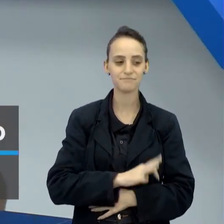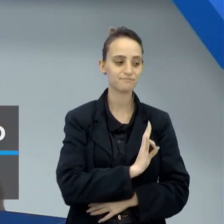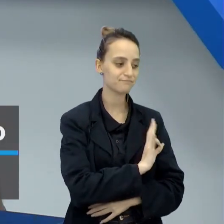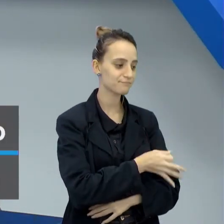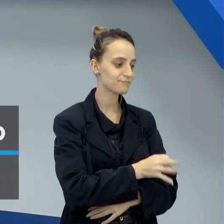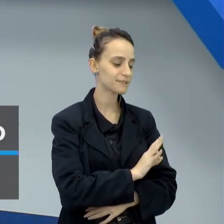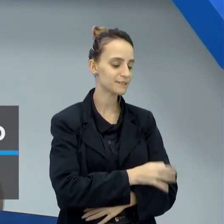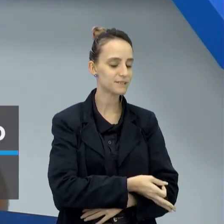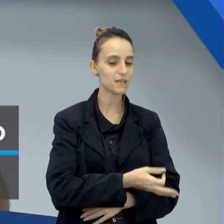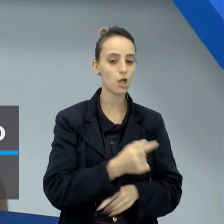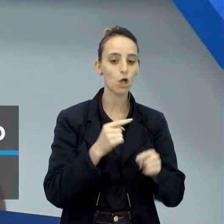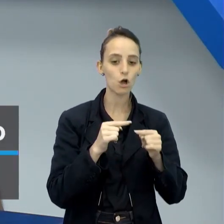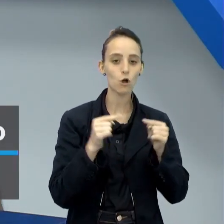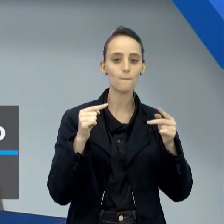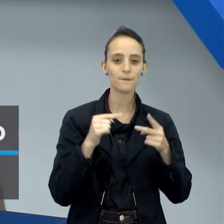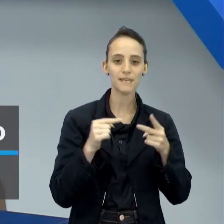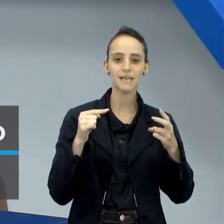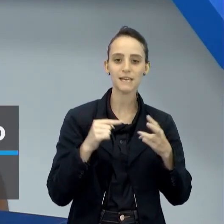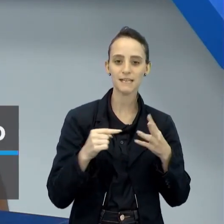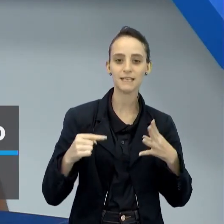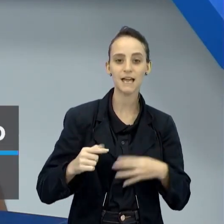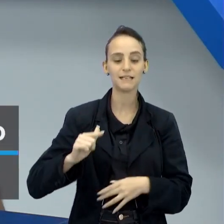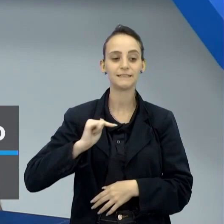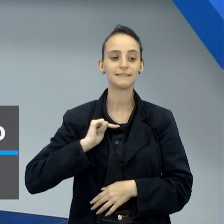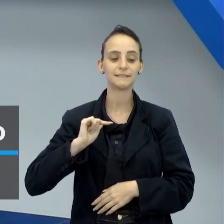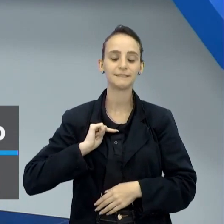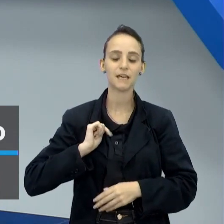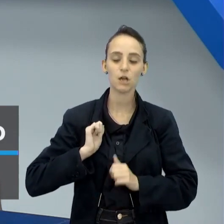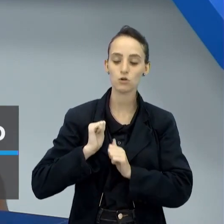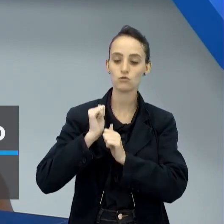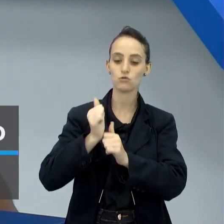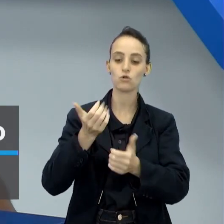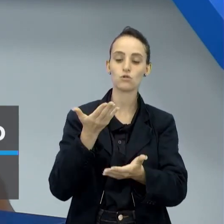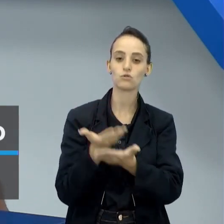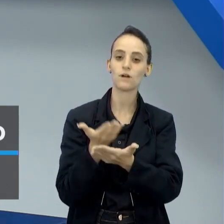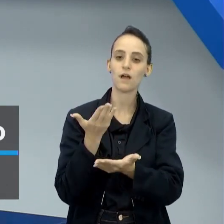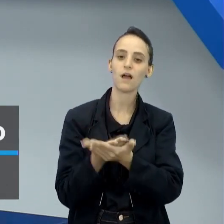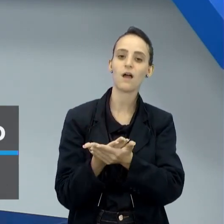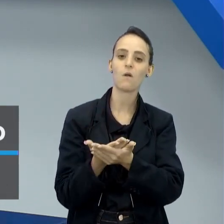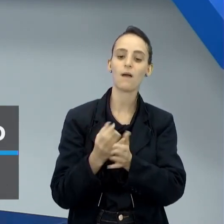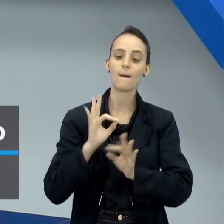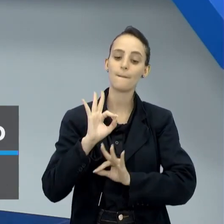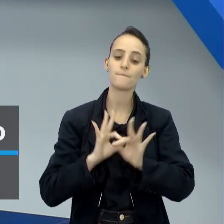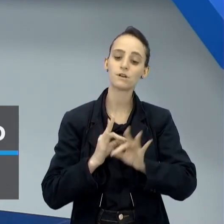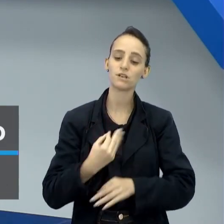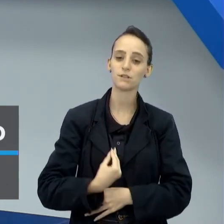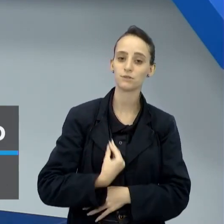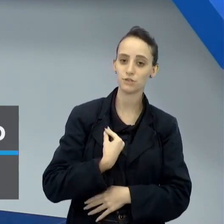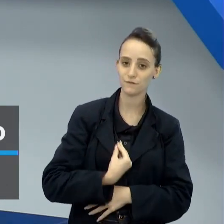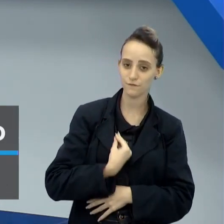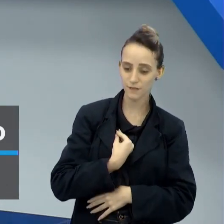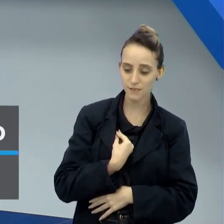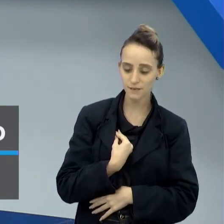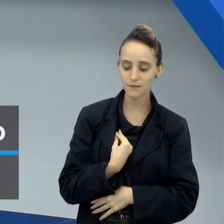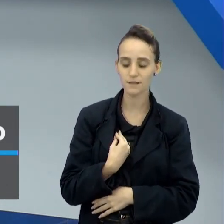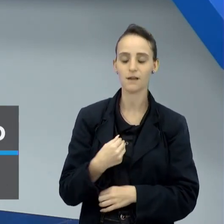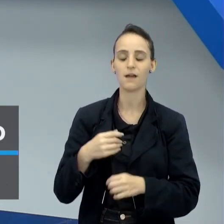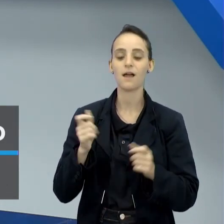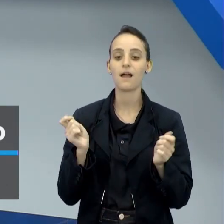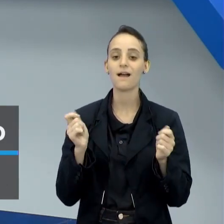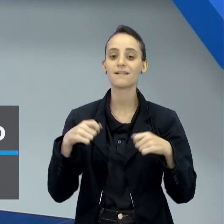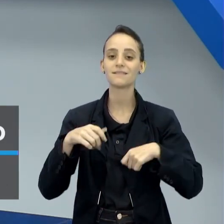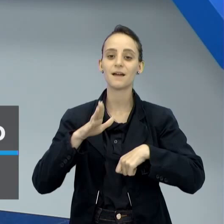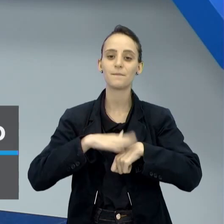gente está construindo com os nossos estudantes essa dimensão do projeto de vida, e para que a gente possa construir o nosso